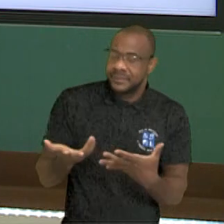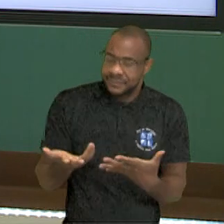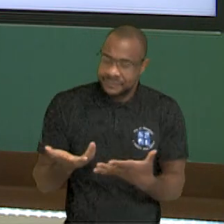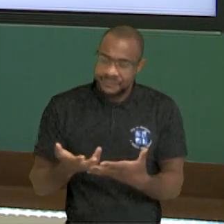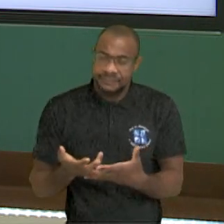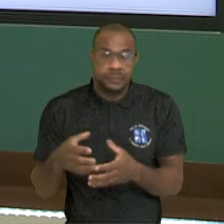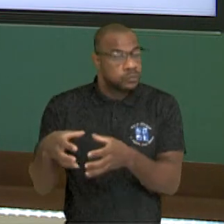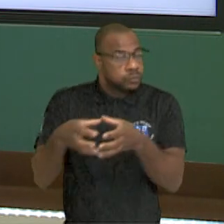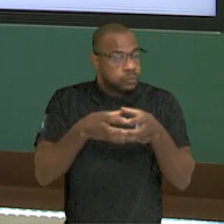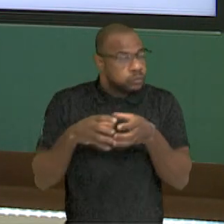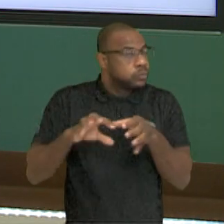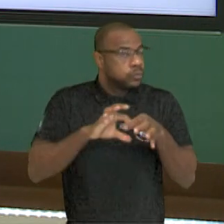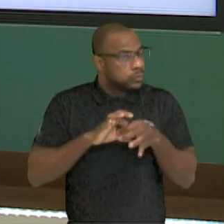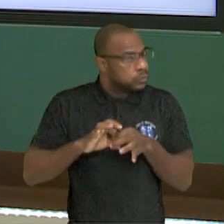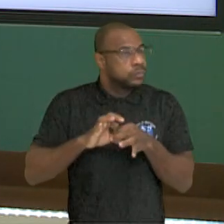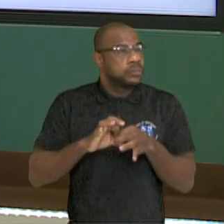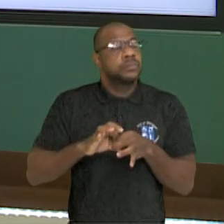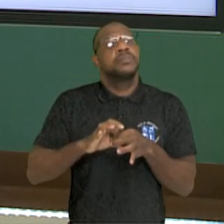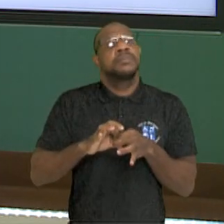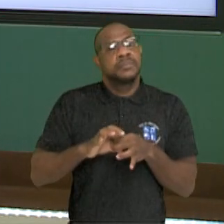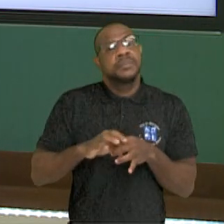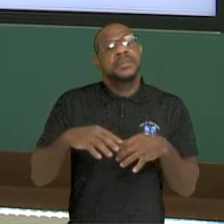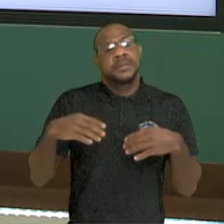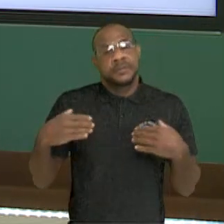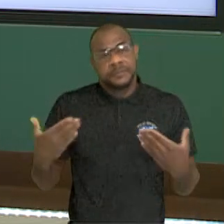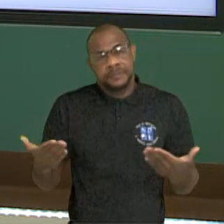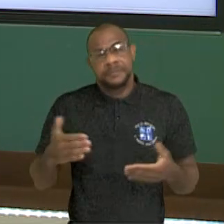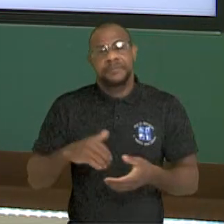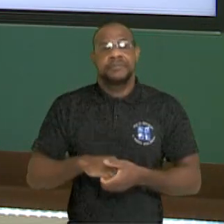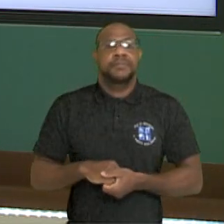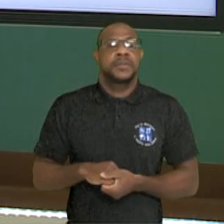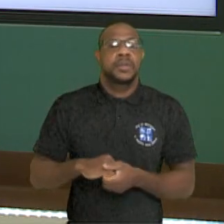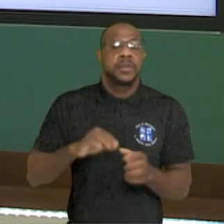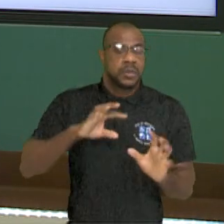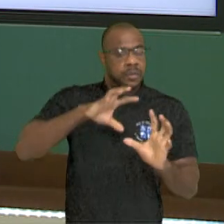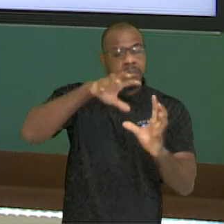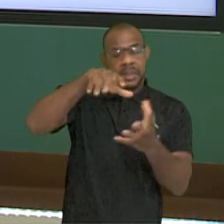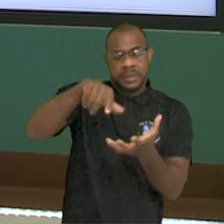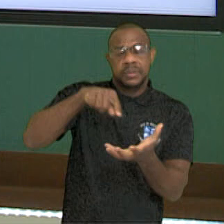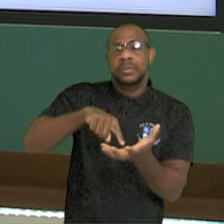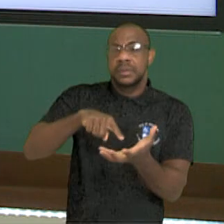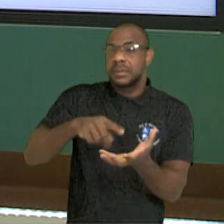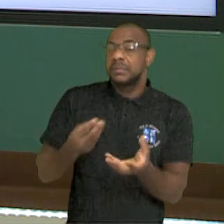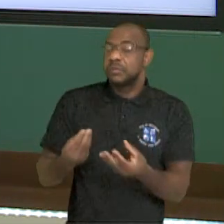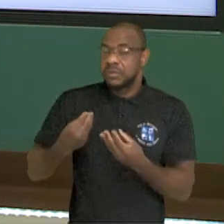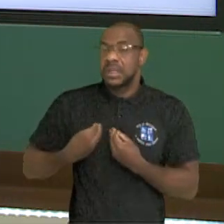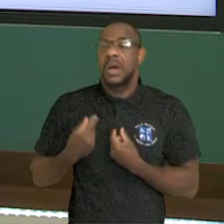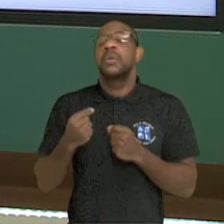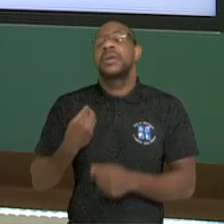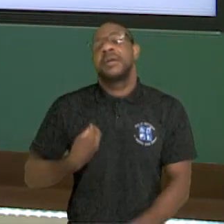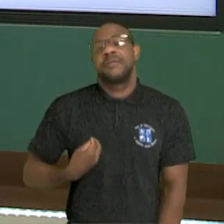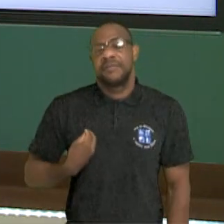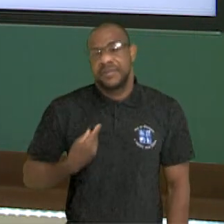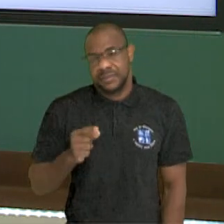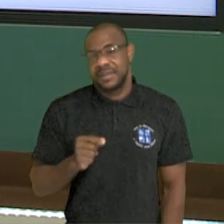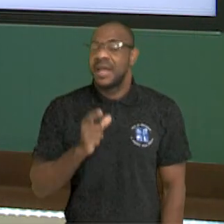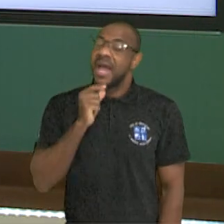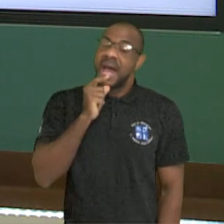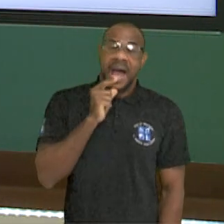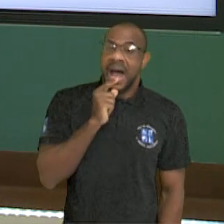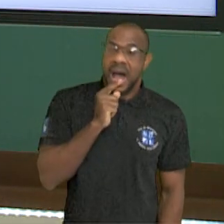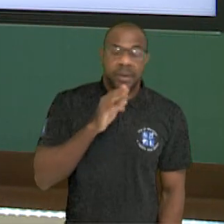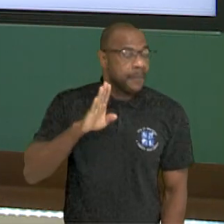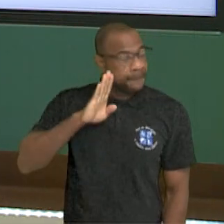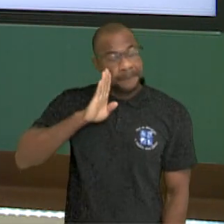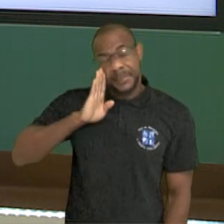mal ao nosso planeta, certo? Então, o planeta ele nos garante sobrevivência, né? A água é um dos